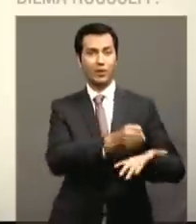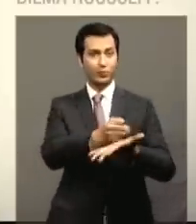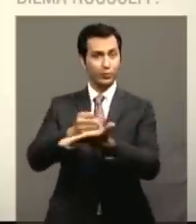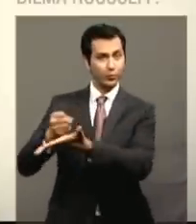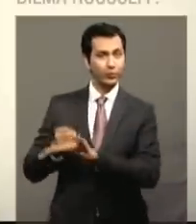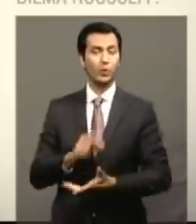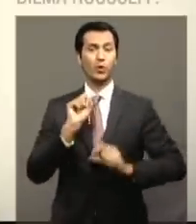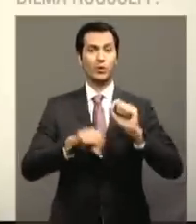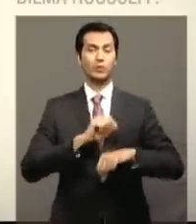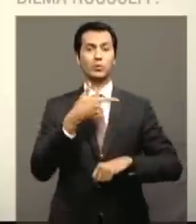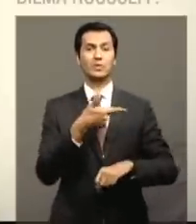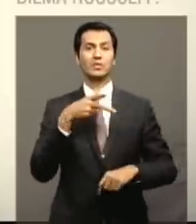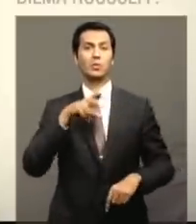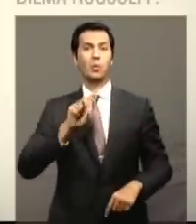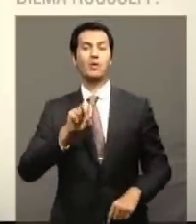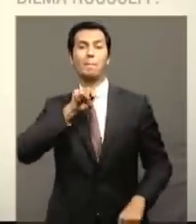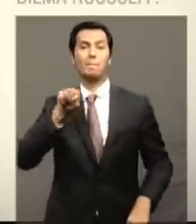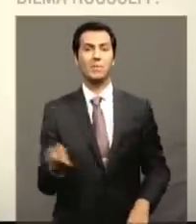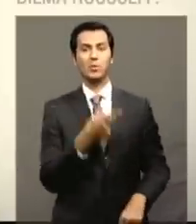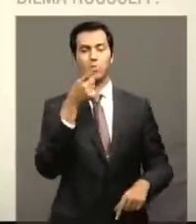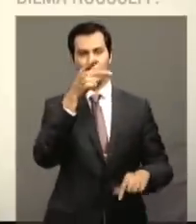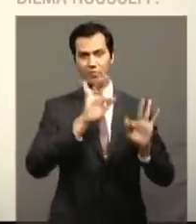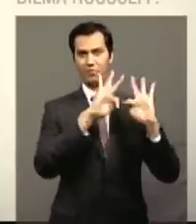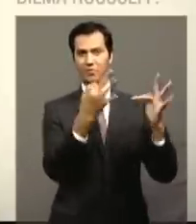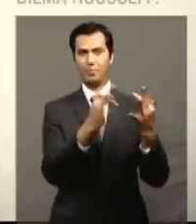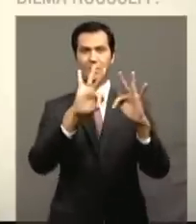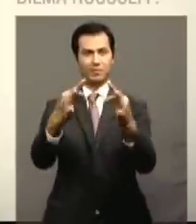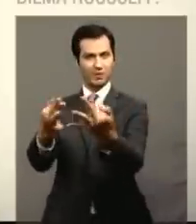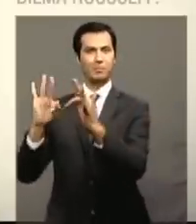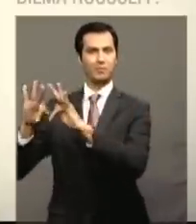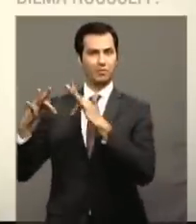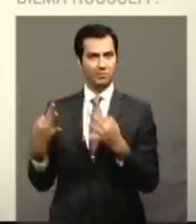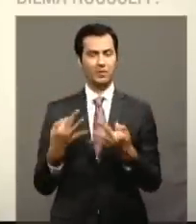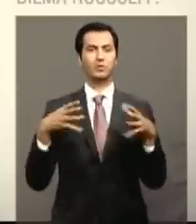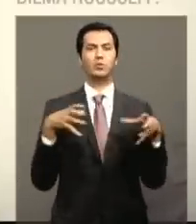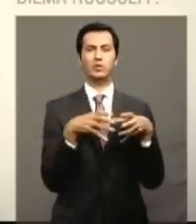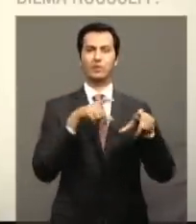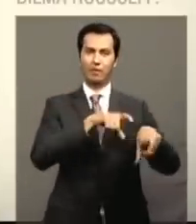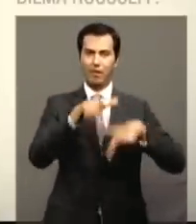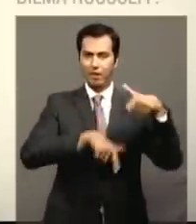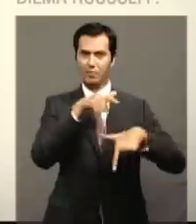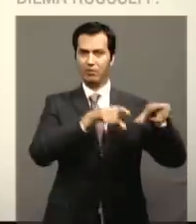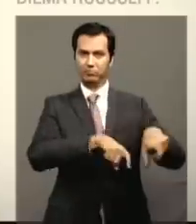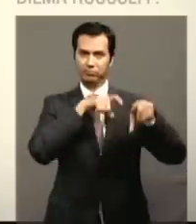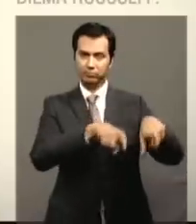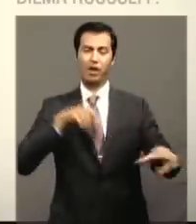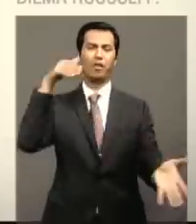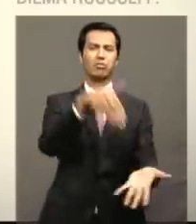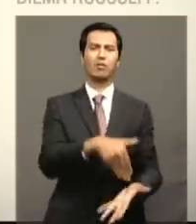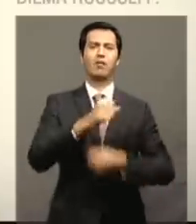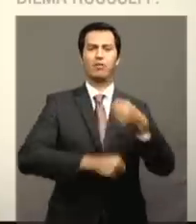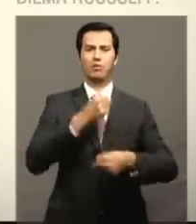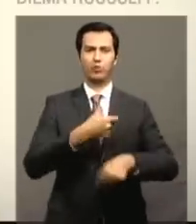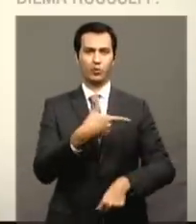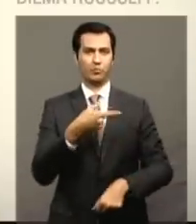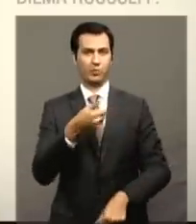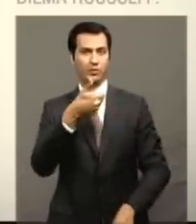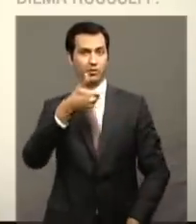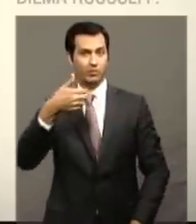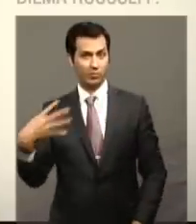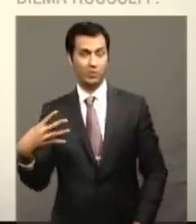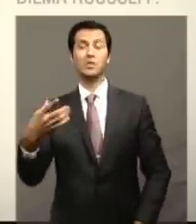de agricultores extremamente pobres até 2014 eu autorizei a contratação de centenas de